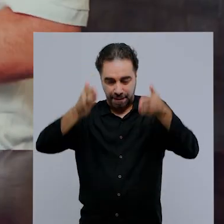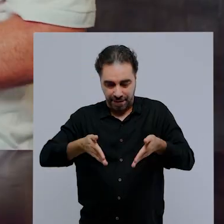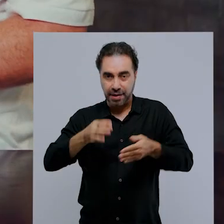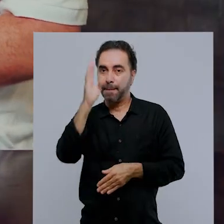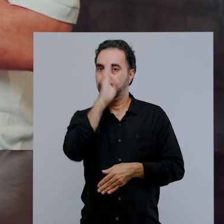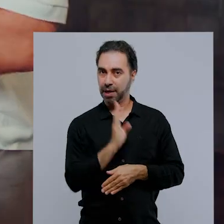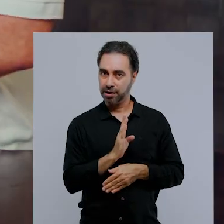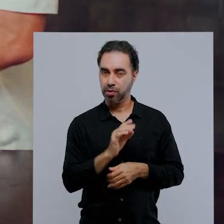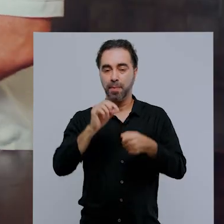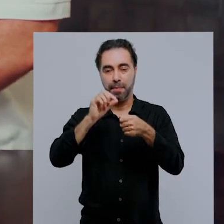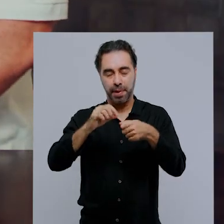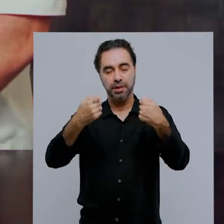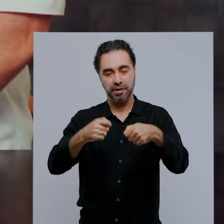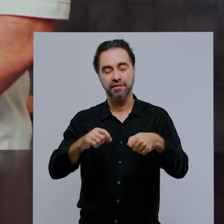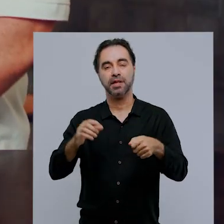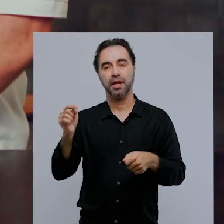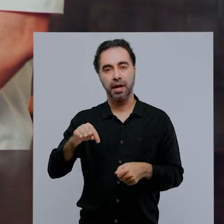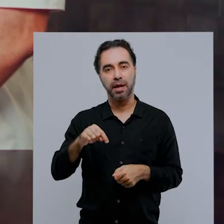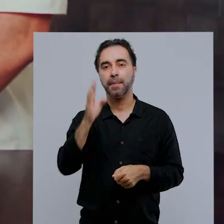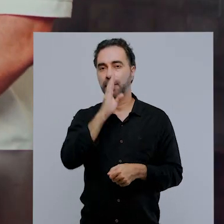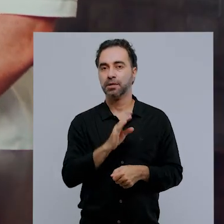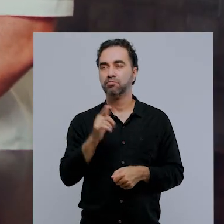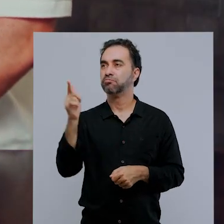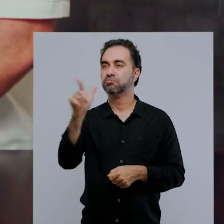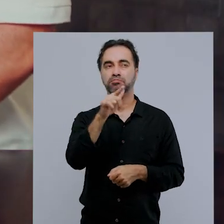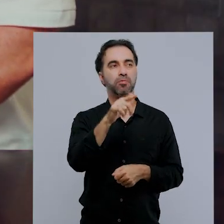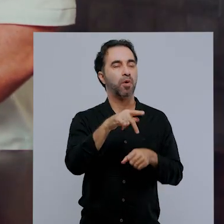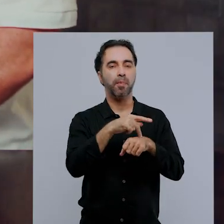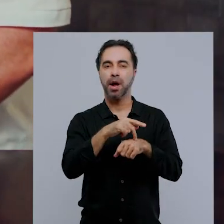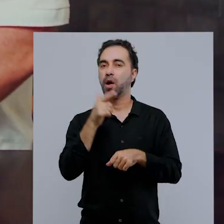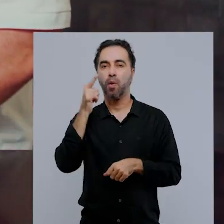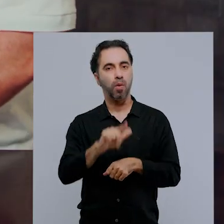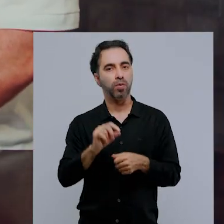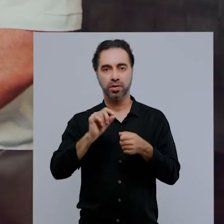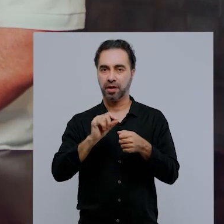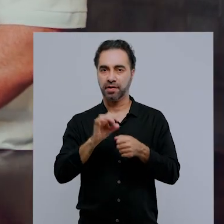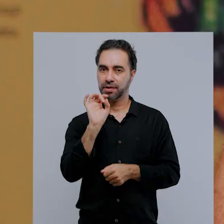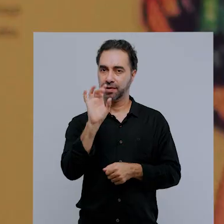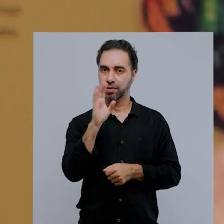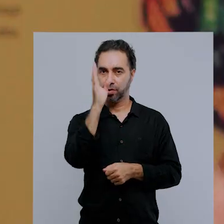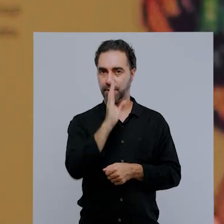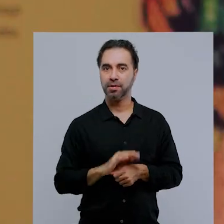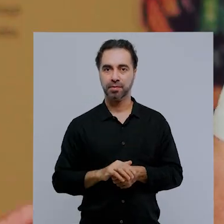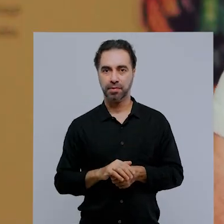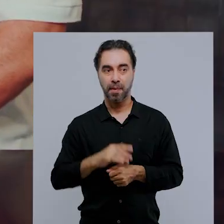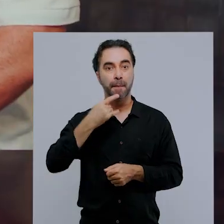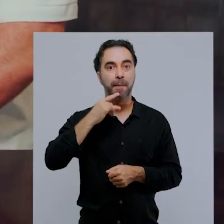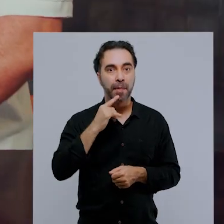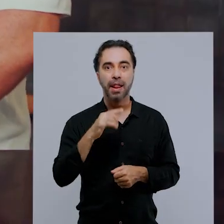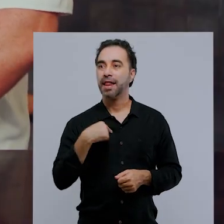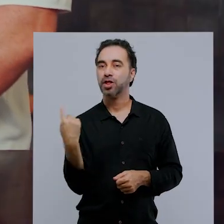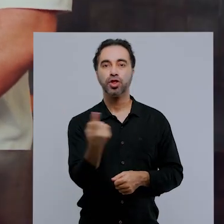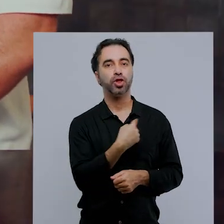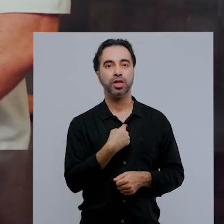cachaça ela tem que ser produzida no Brasil. Nenhum outro país consegue fazer cachaça no mundo, só o Brasil. Cachaça, então, é nossa. É,